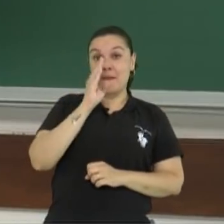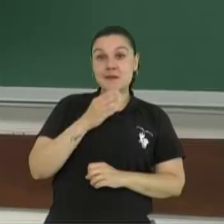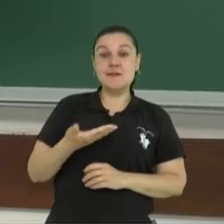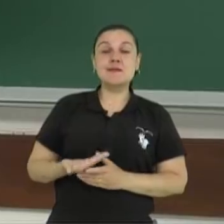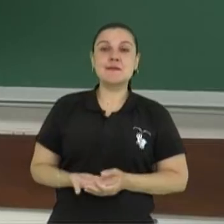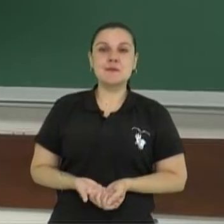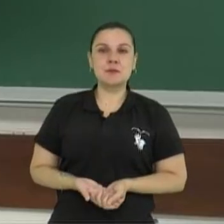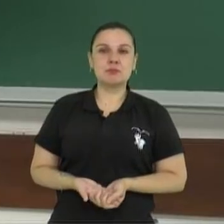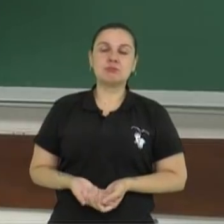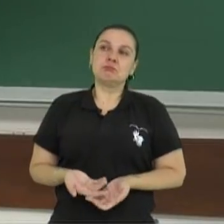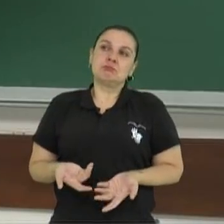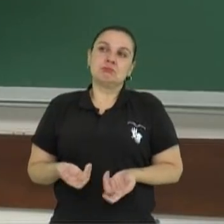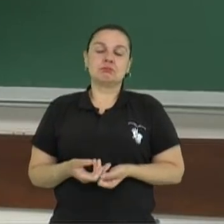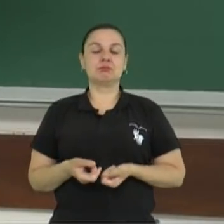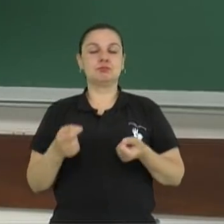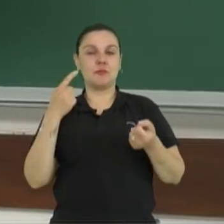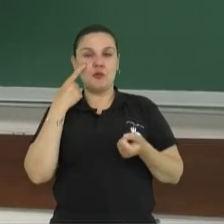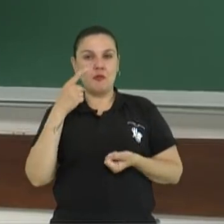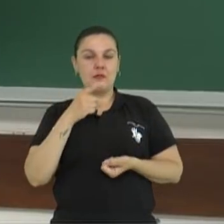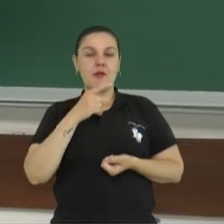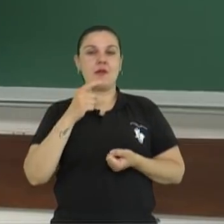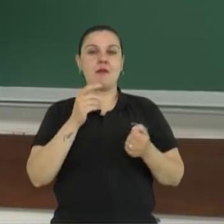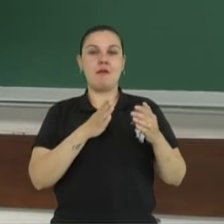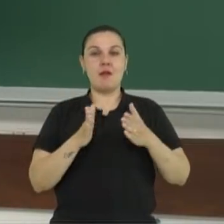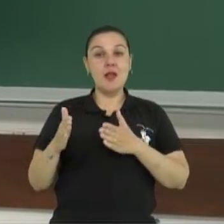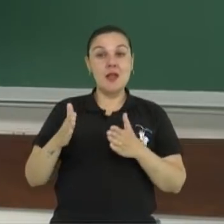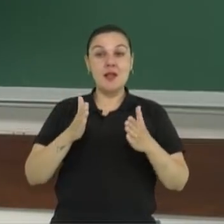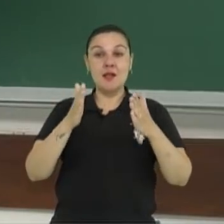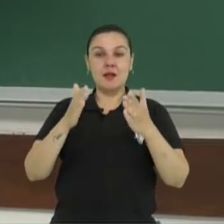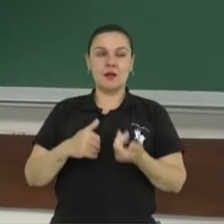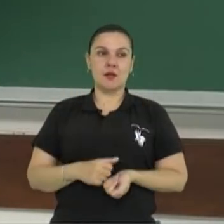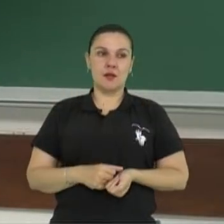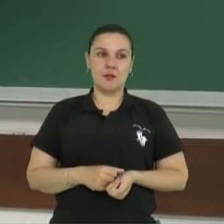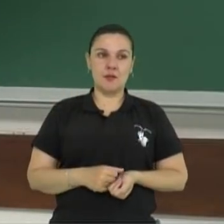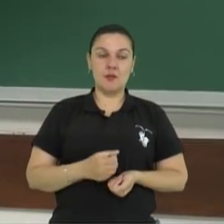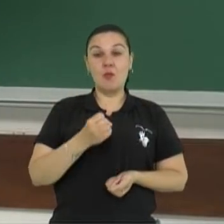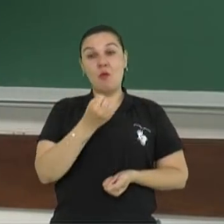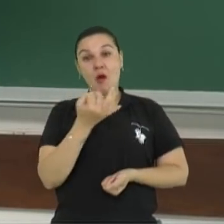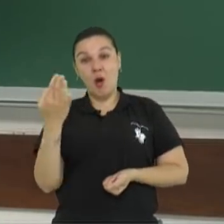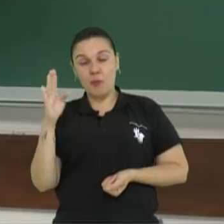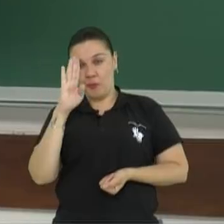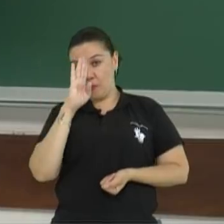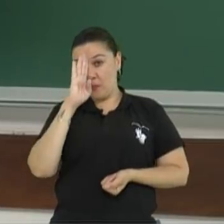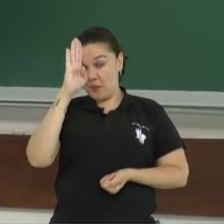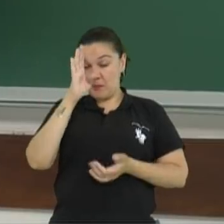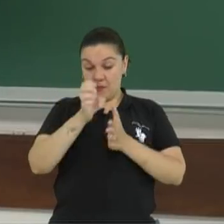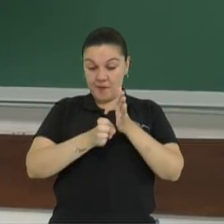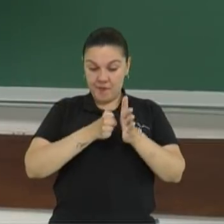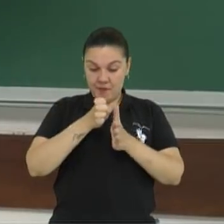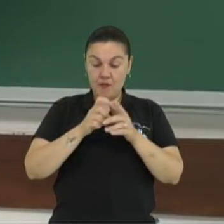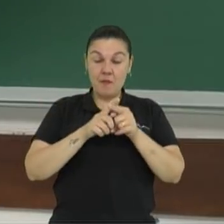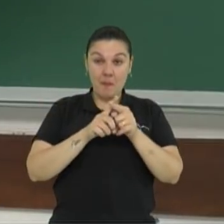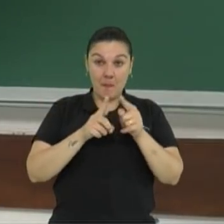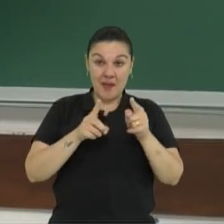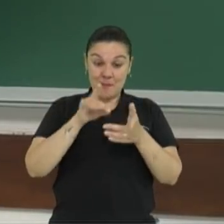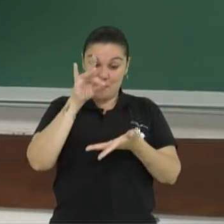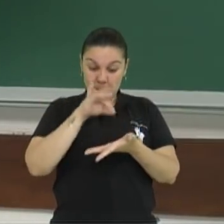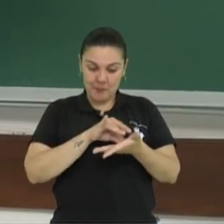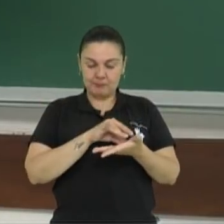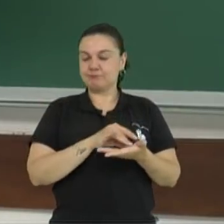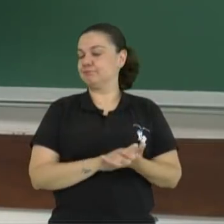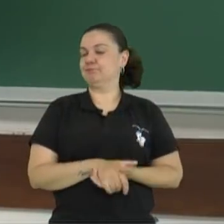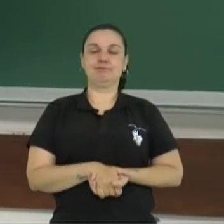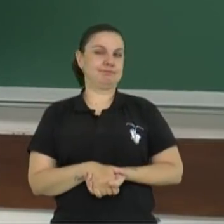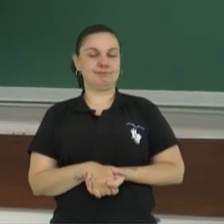conseguir ver? Alguns principais rios, algumas principais ferrovias, mas os detalhes reais da